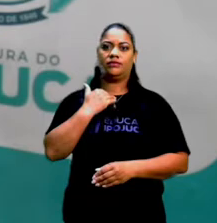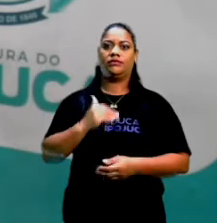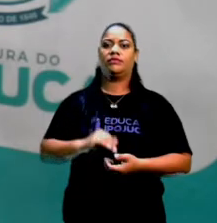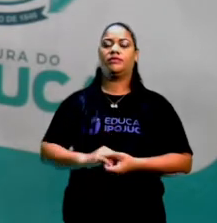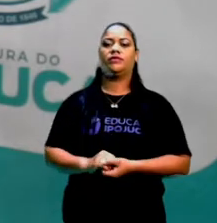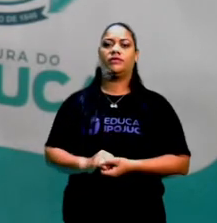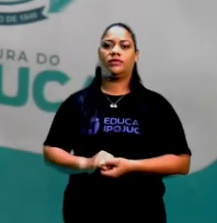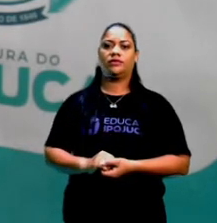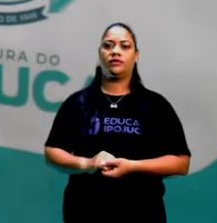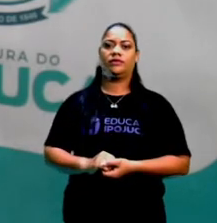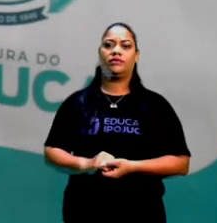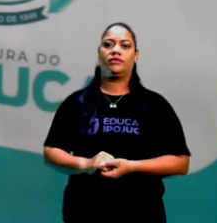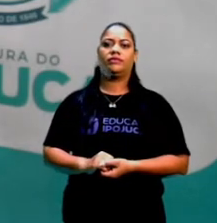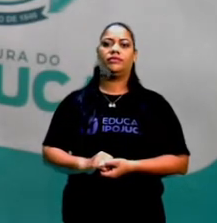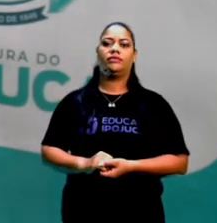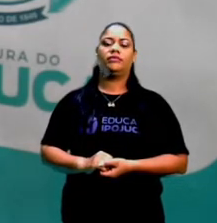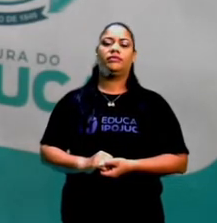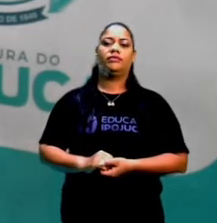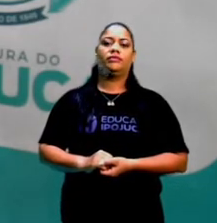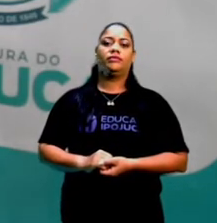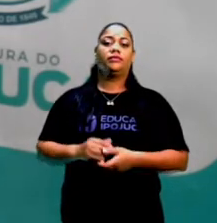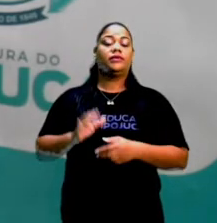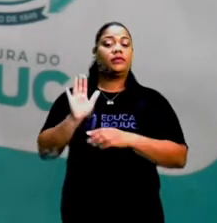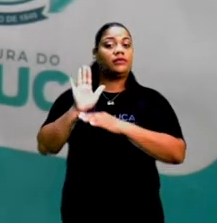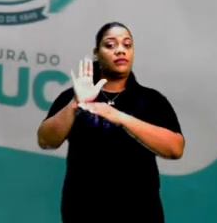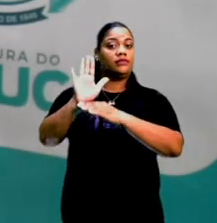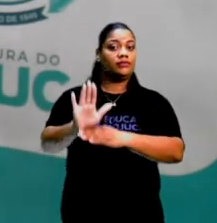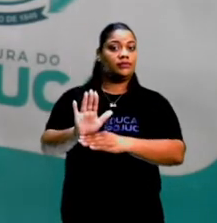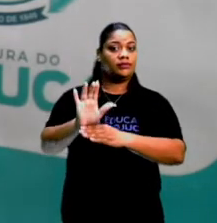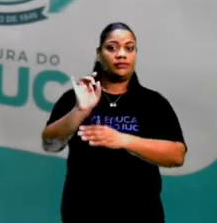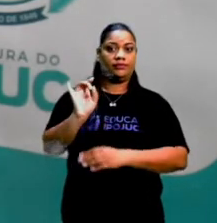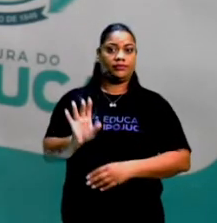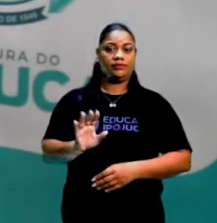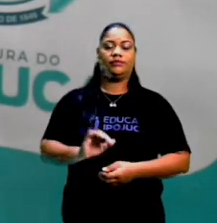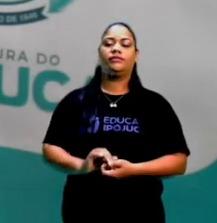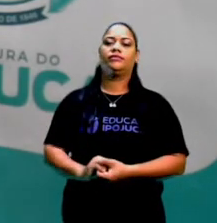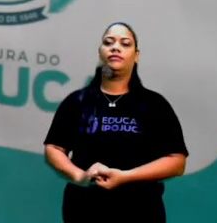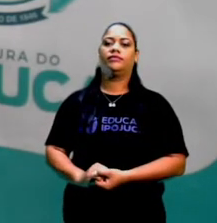colocar no devido lugar. Não, ele ajuda, tá?